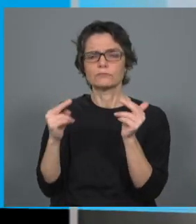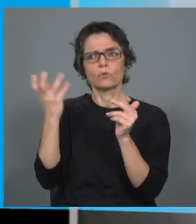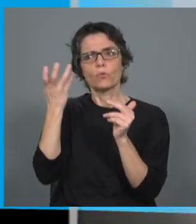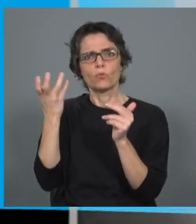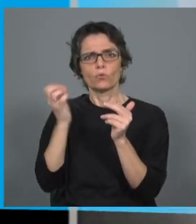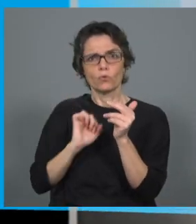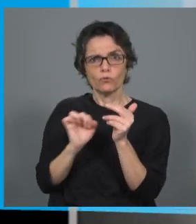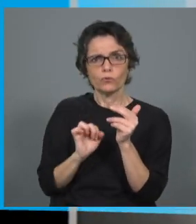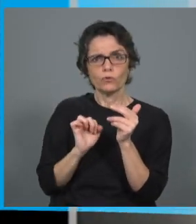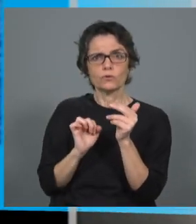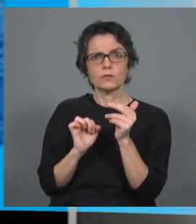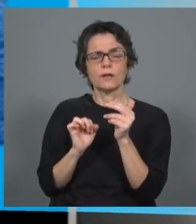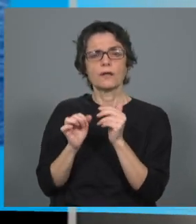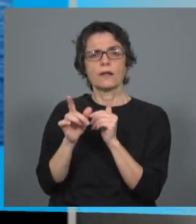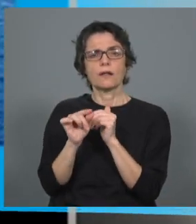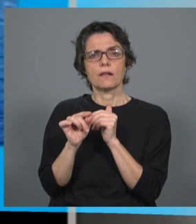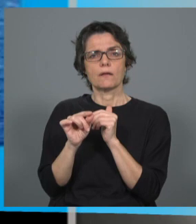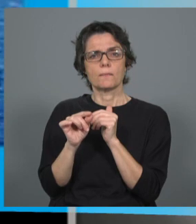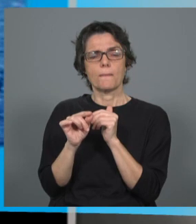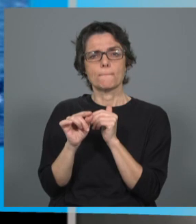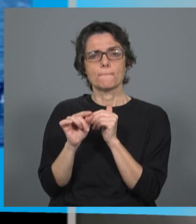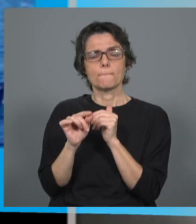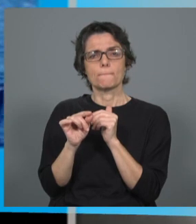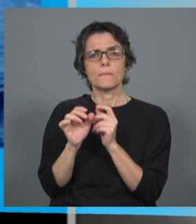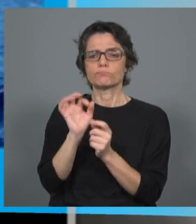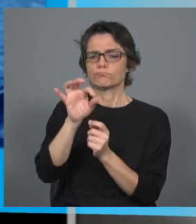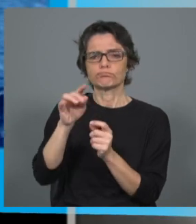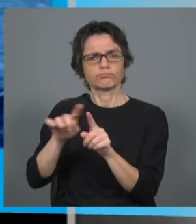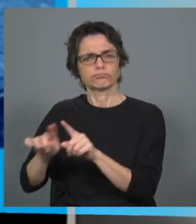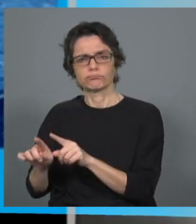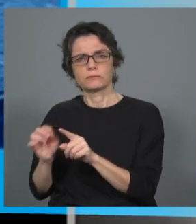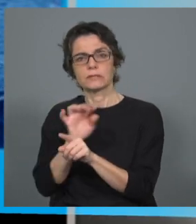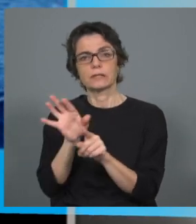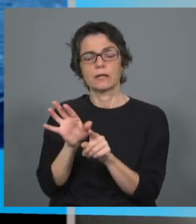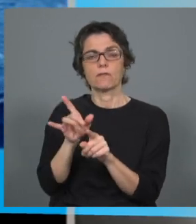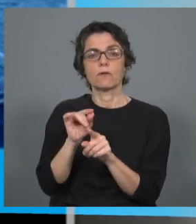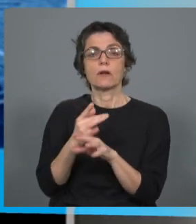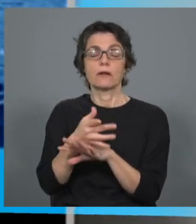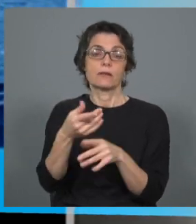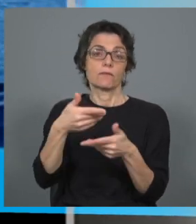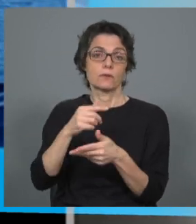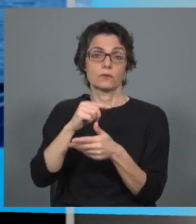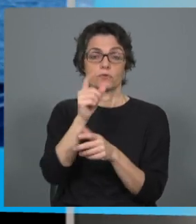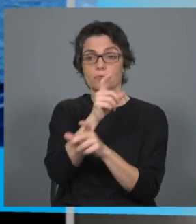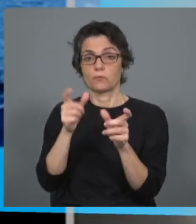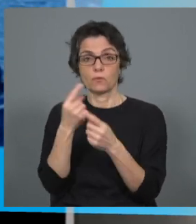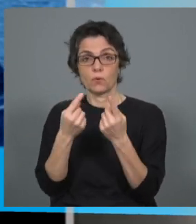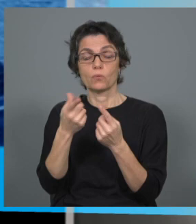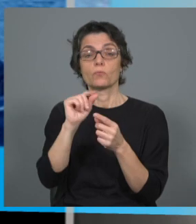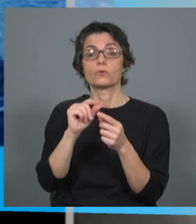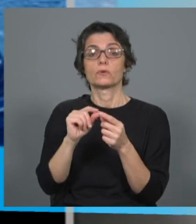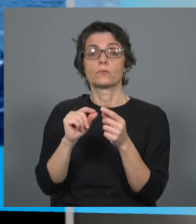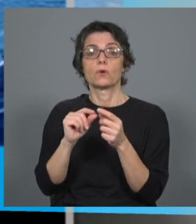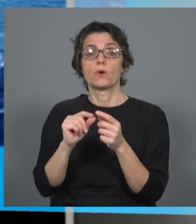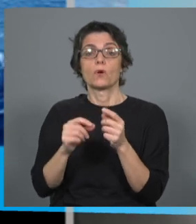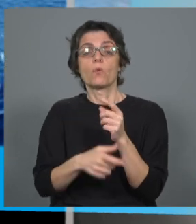culturais, e aí podemos contar com a ajuda de algumas pessoas, entre elas o cardeal Dom José